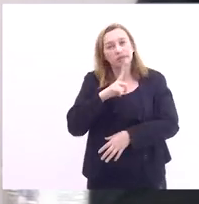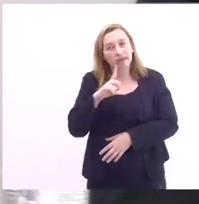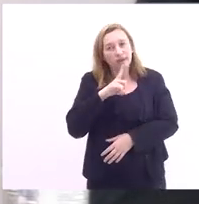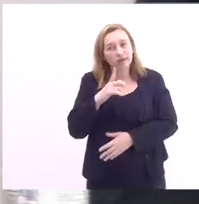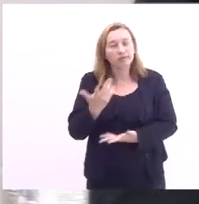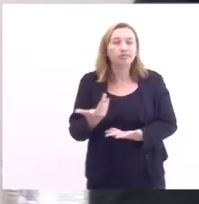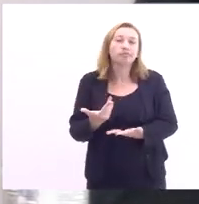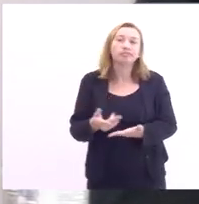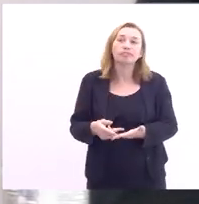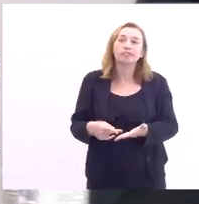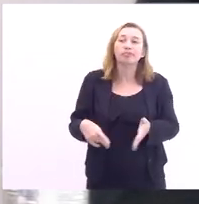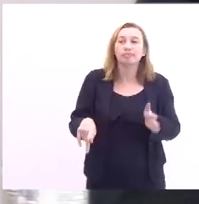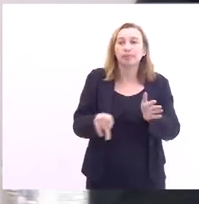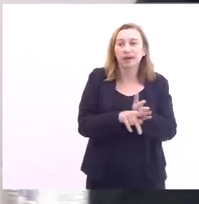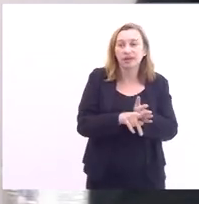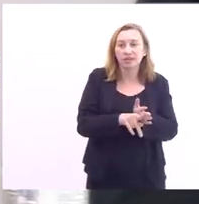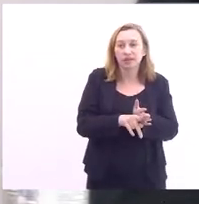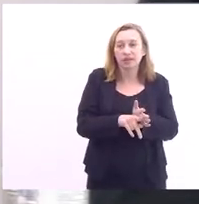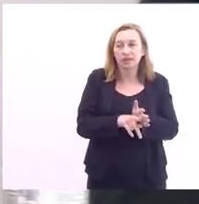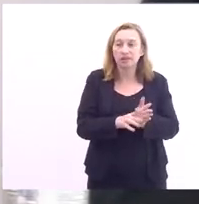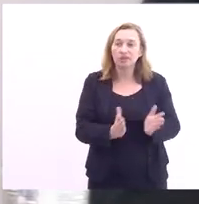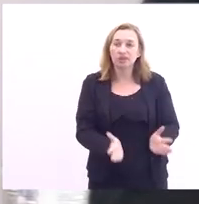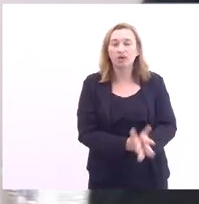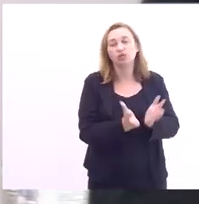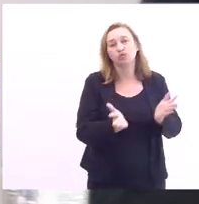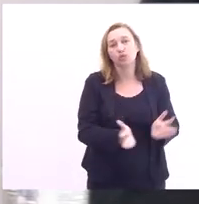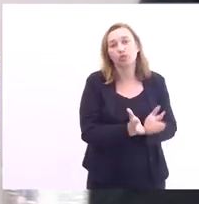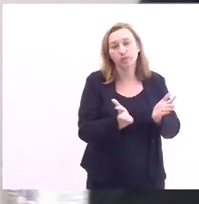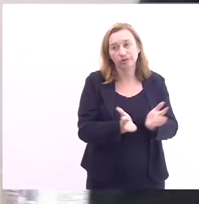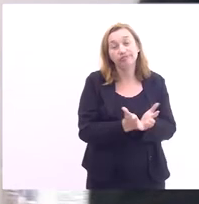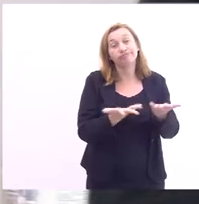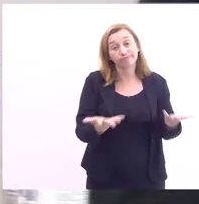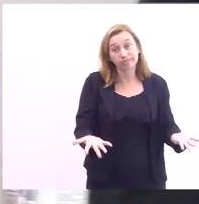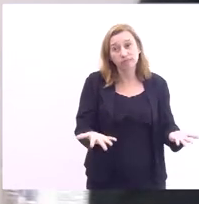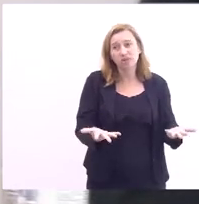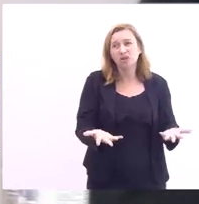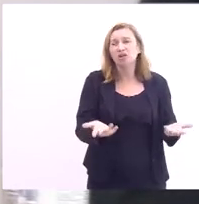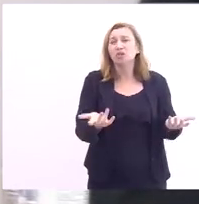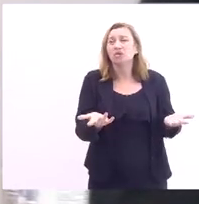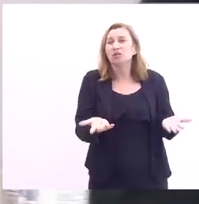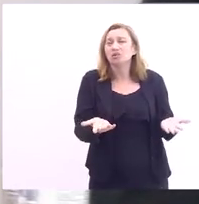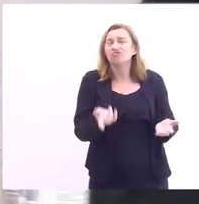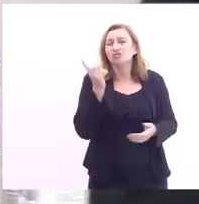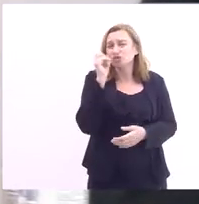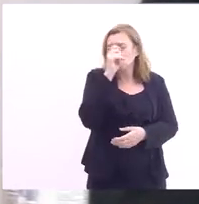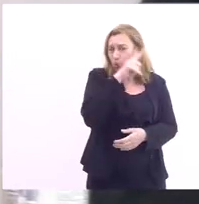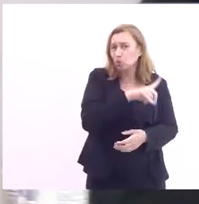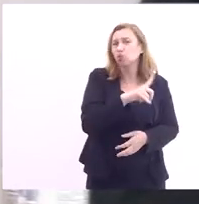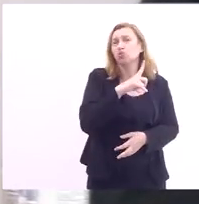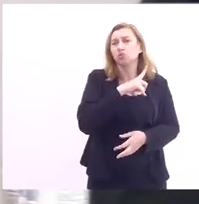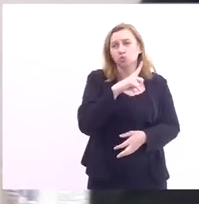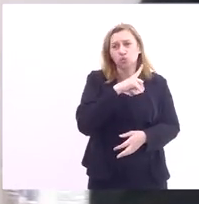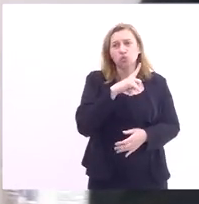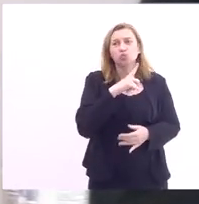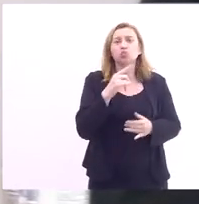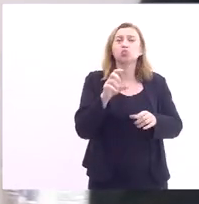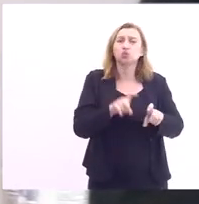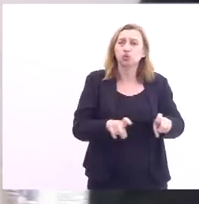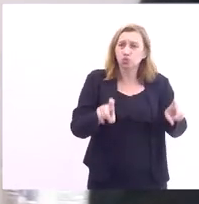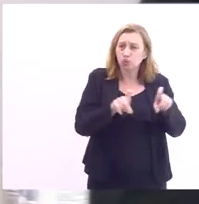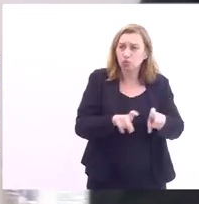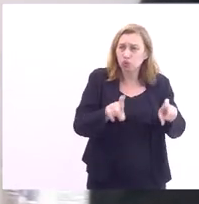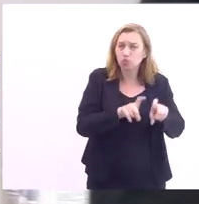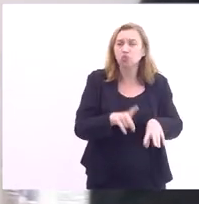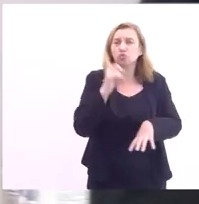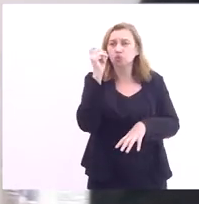vem do pessoal de baixa renda. É um pessoal que tem muita dificuldade com a informática, é um pessoal